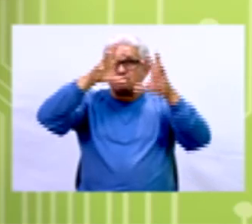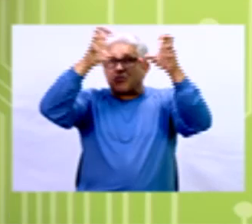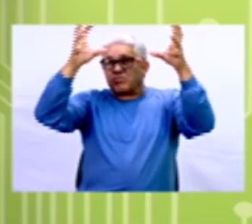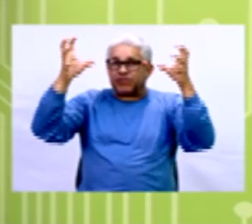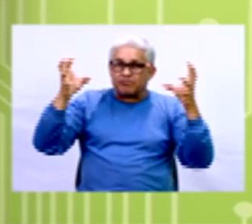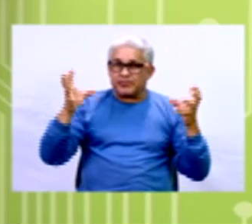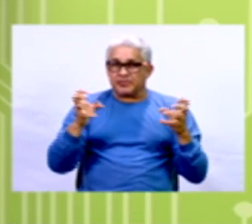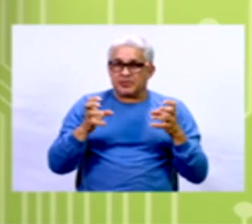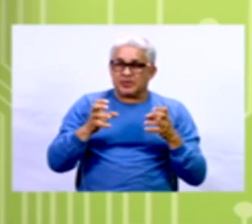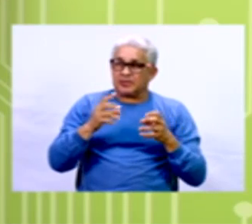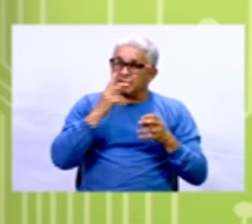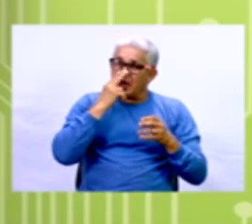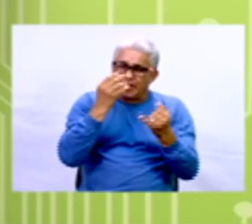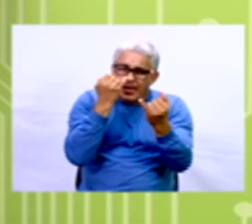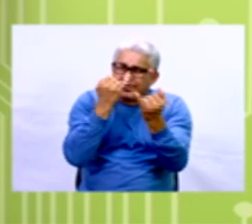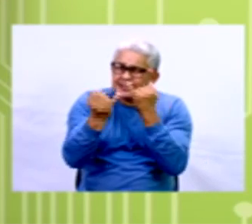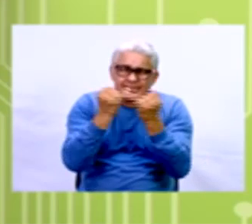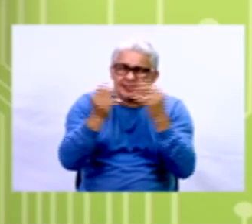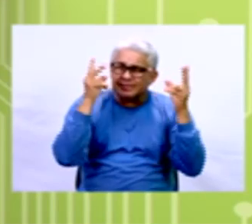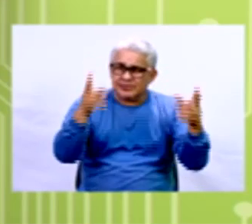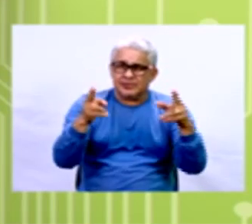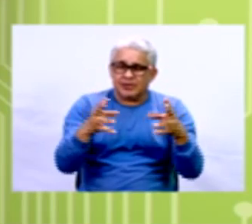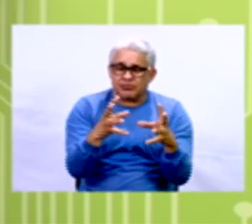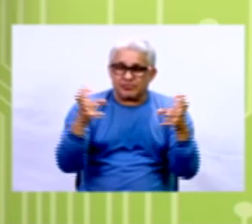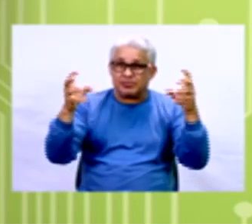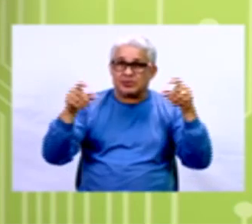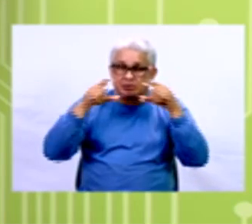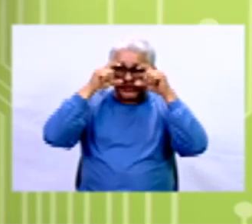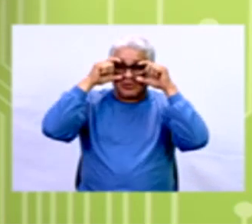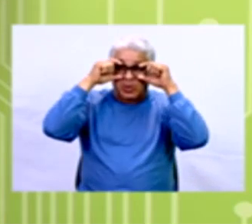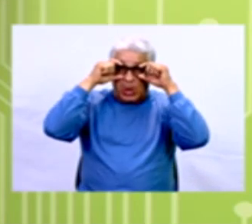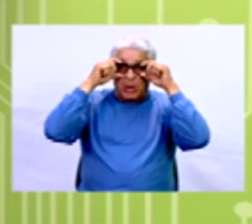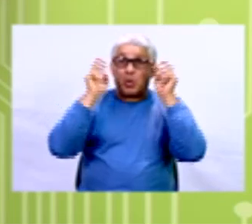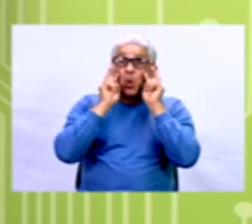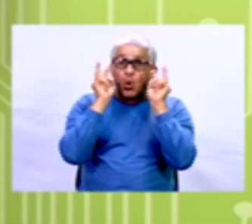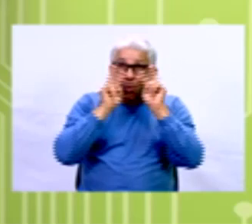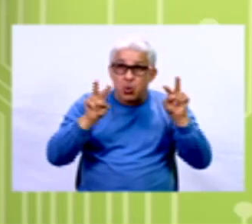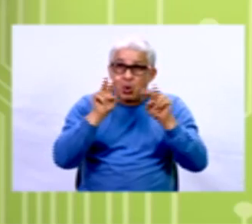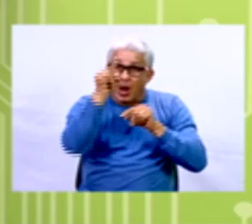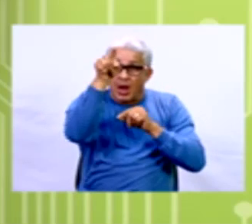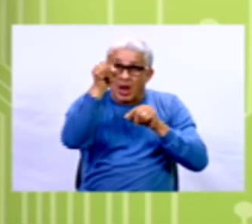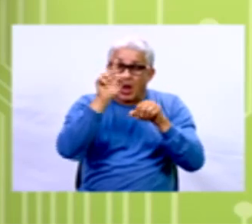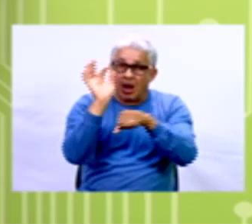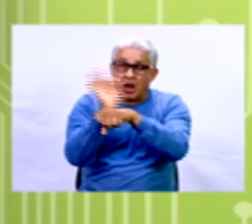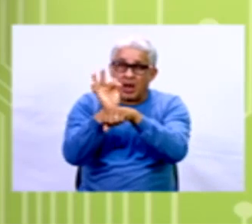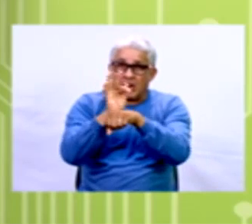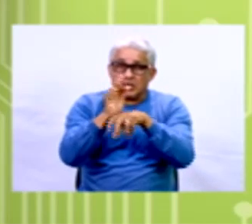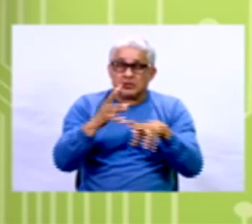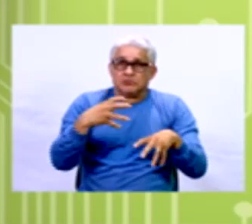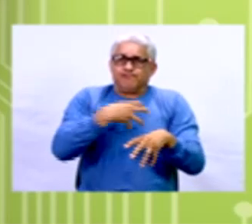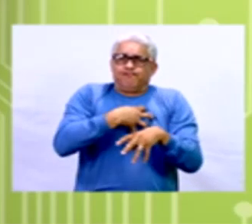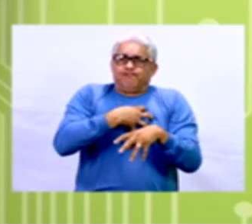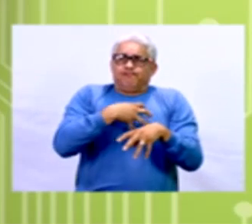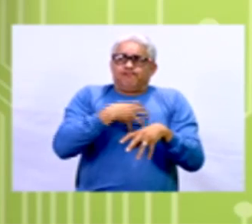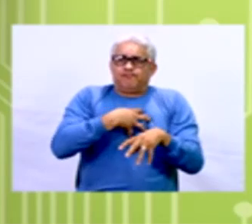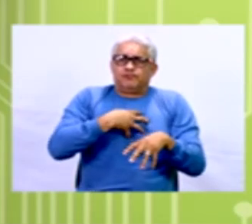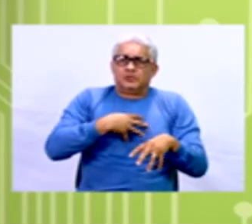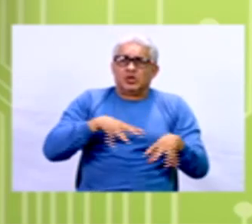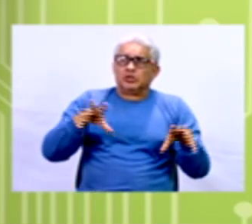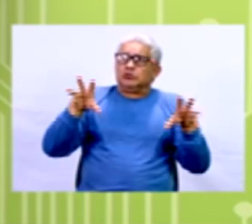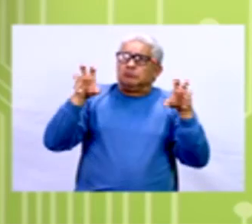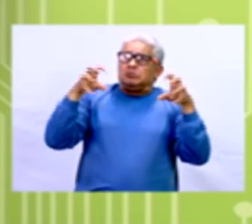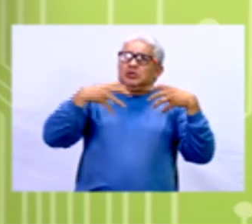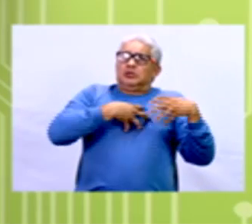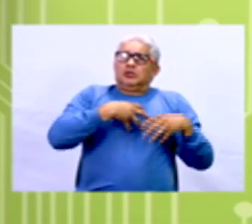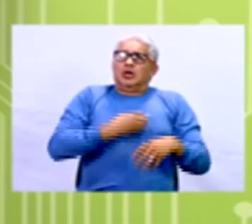física, ela imita a fumaça. Então, além de você visualizar a fumaça lá no filme, você sente no seu ambiente a presença